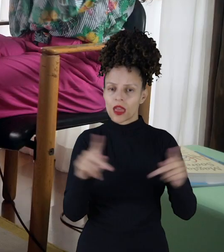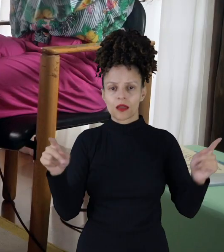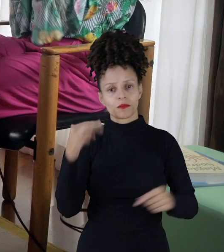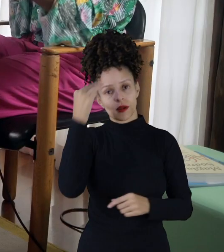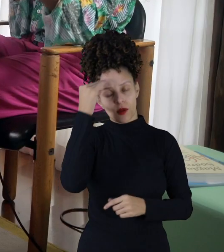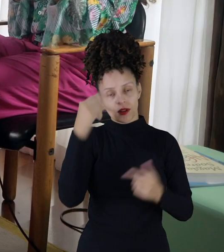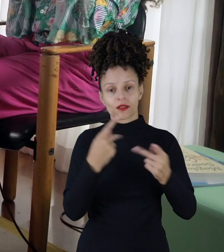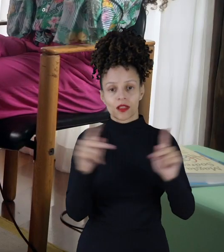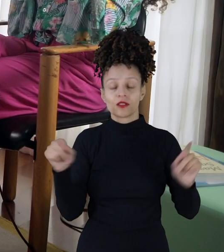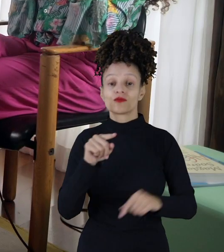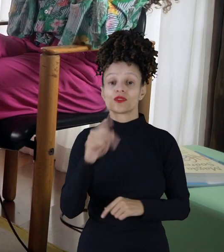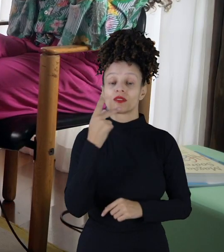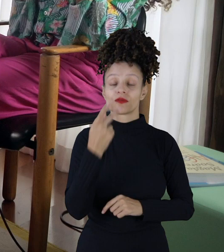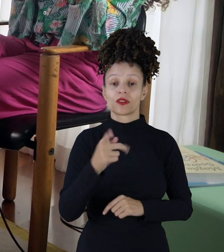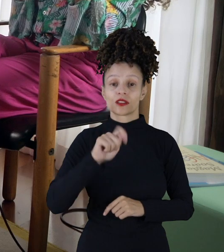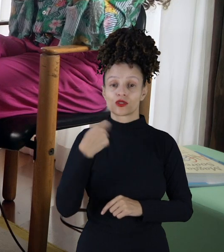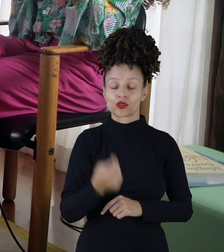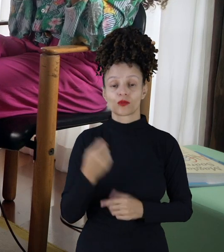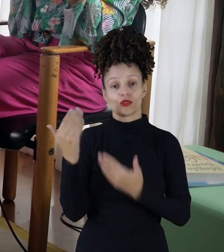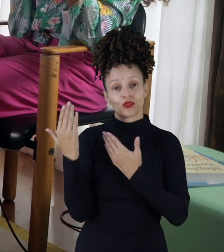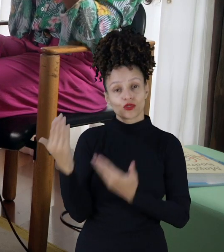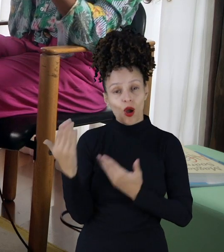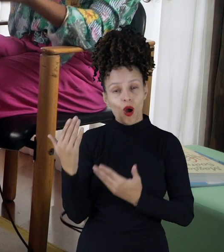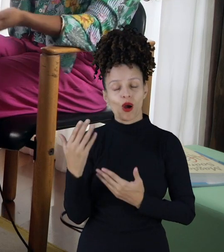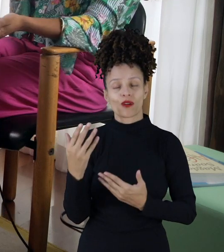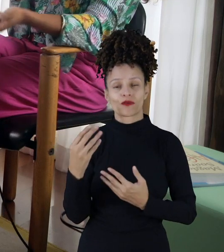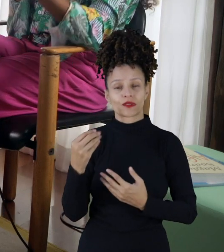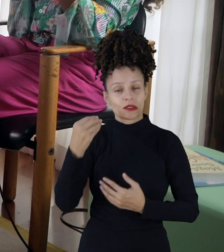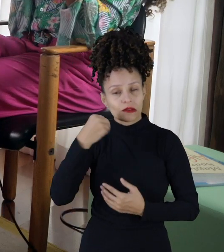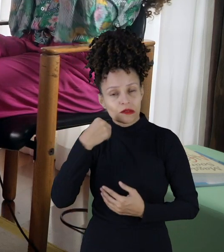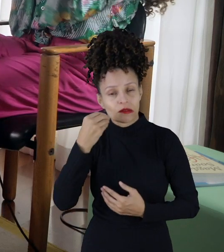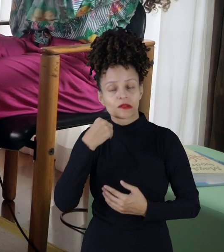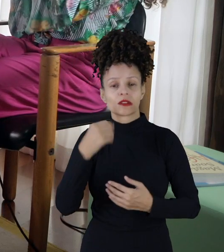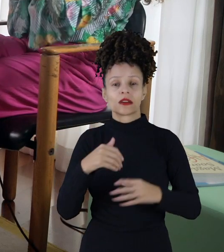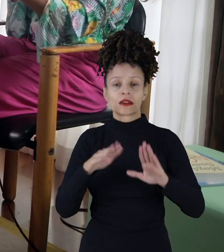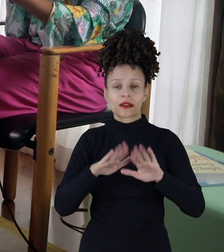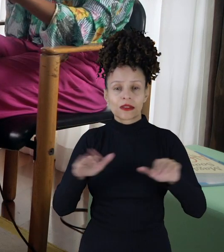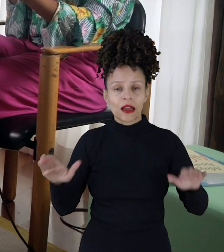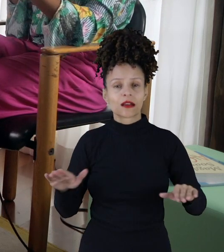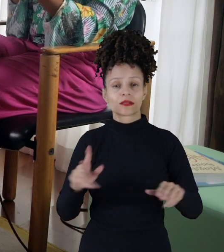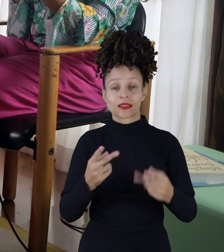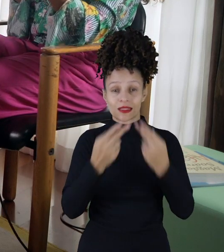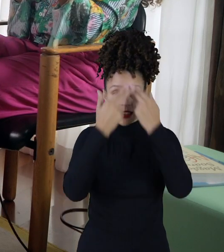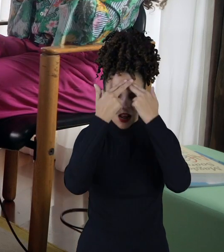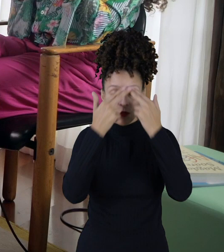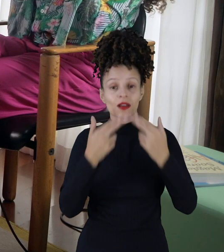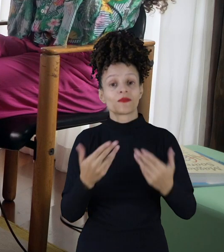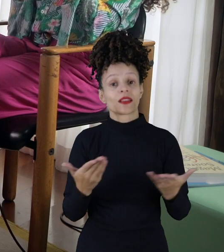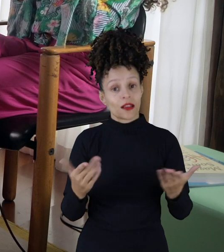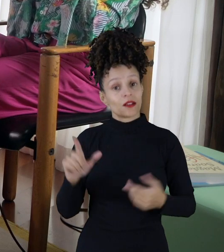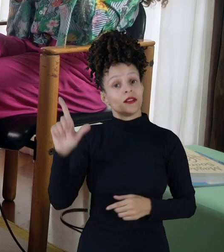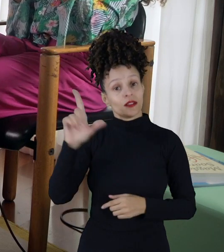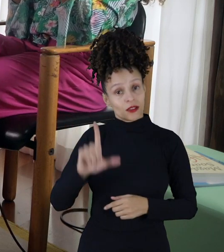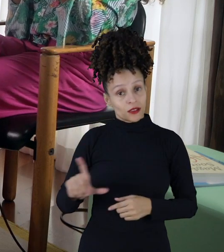as suas memórias. E você comenta sobre jovens fragilizados, crianças que têm os seus traumas, e